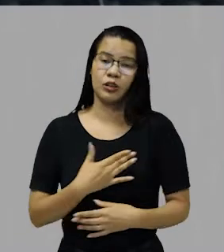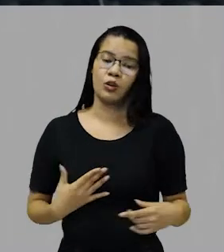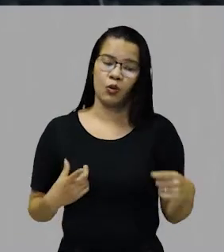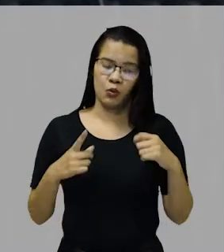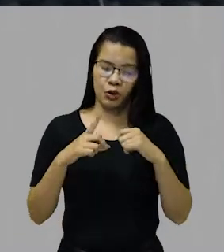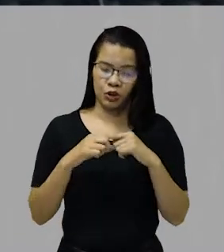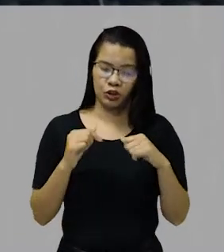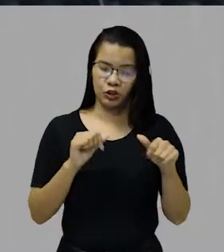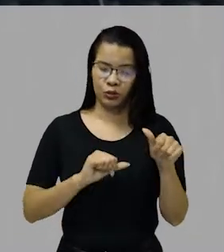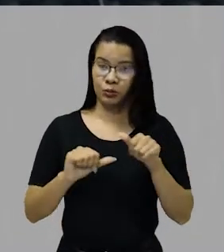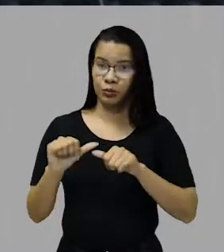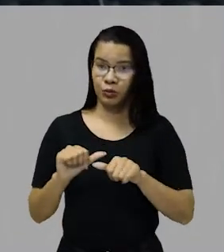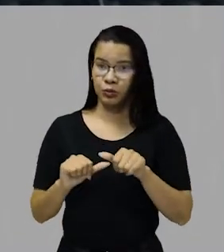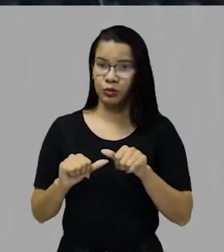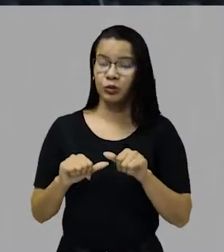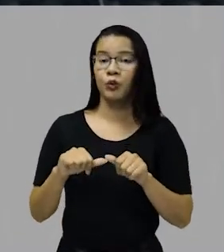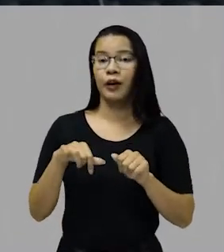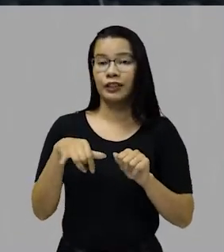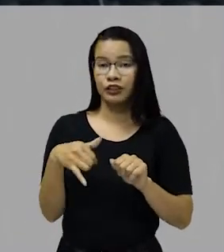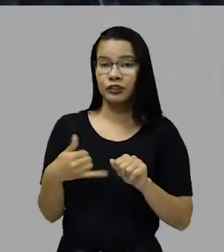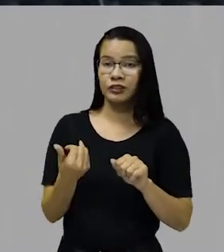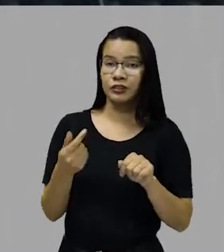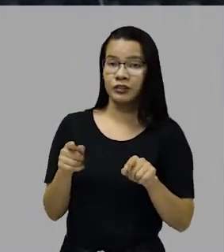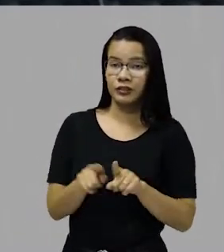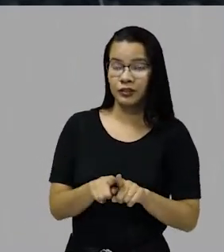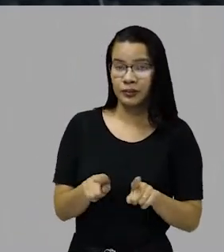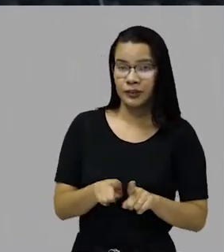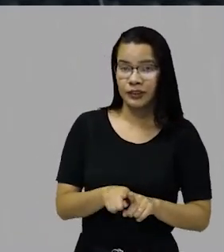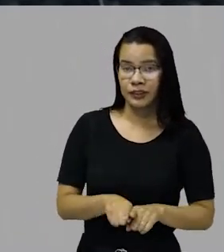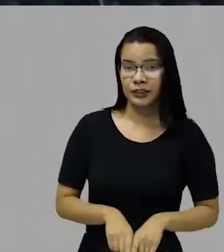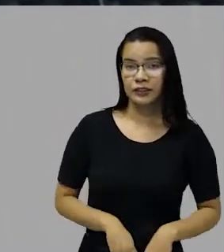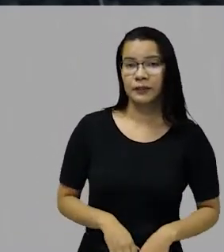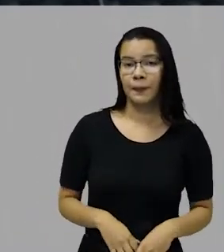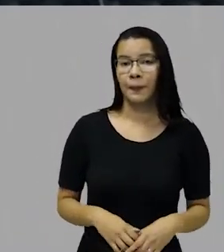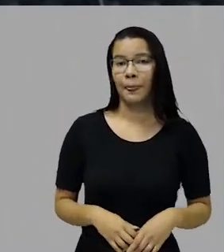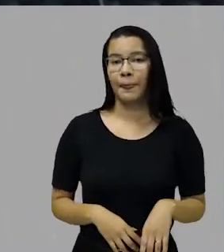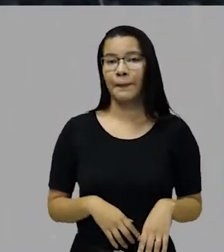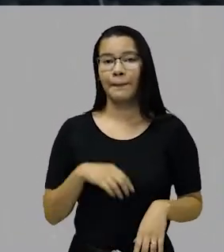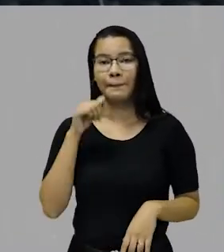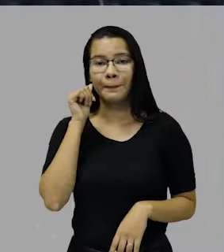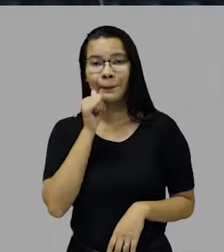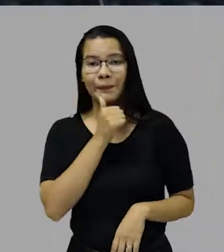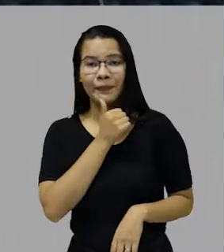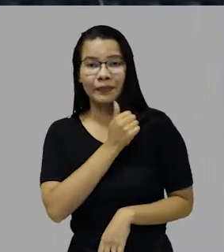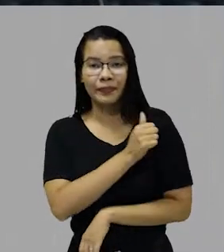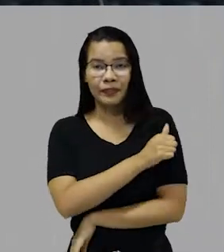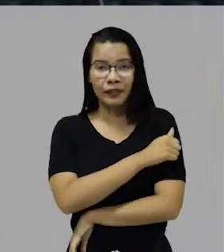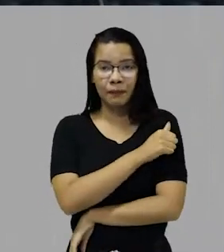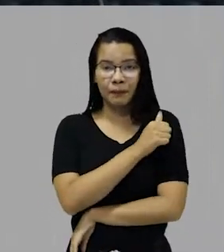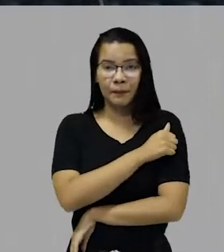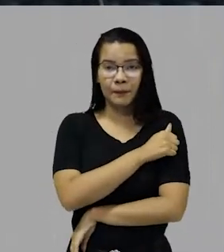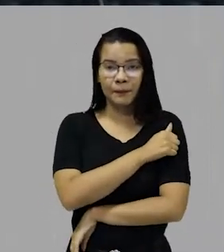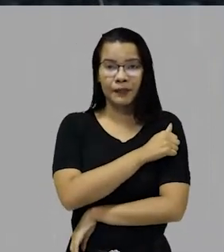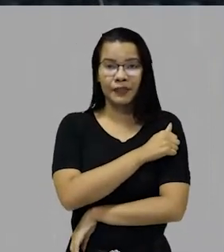o adjetivo também, tá certo? Olha só. As alunas